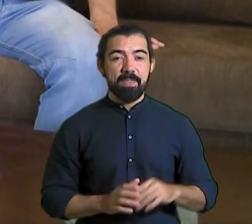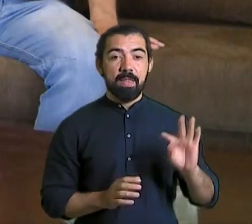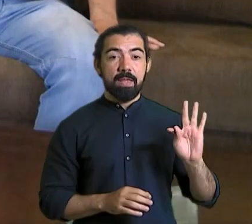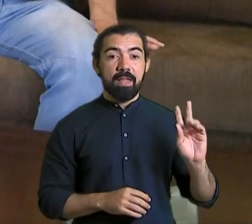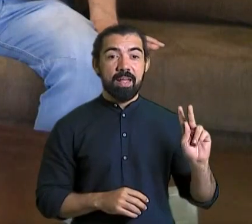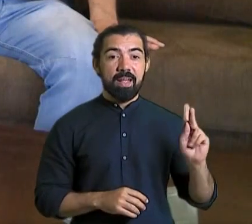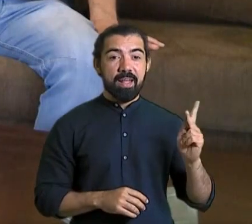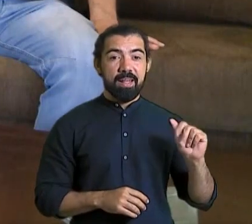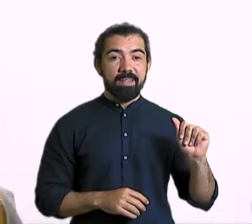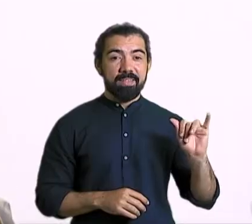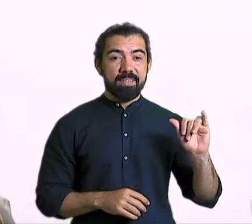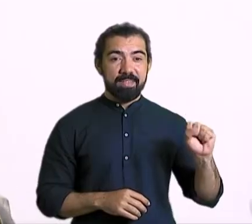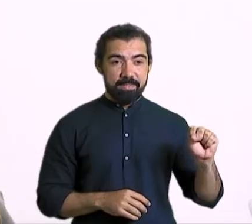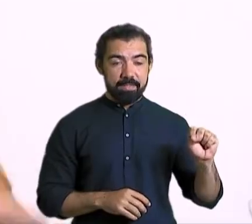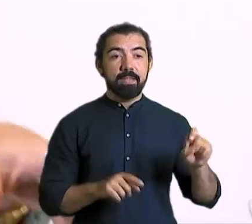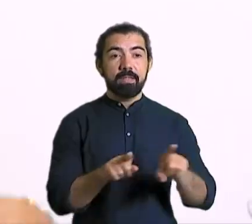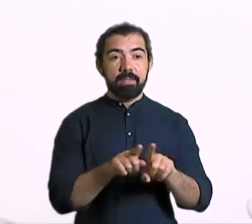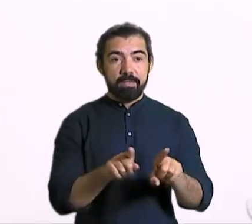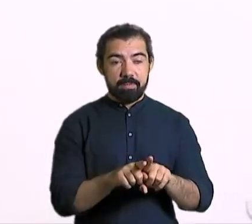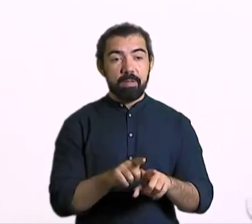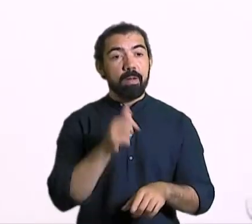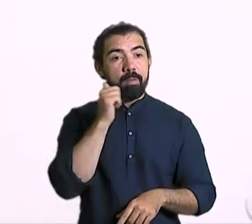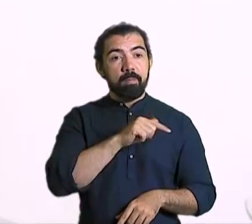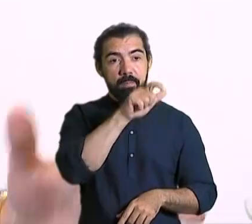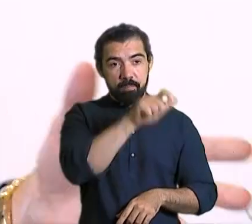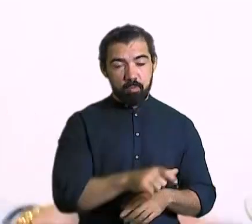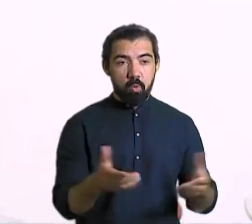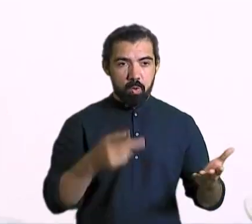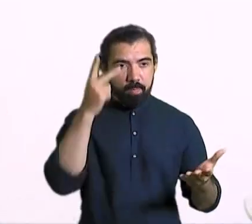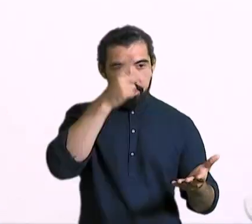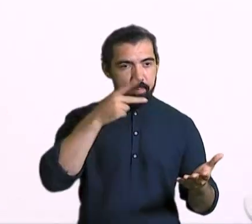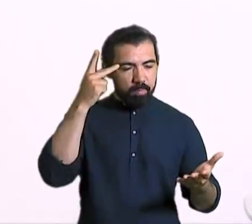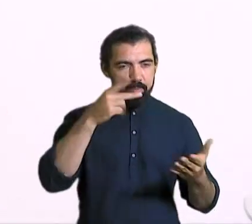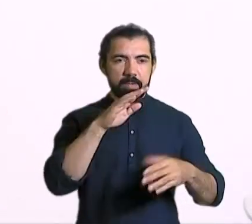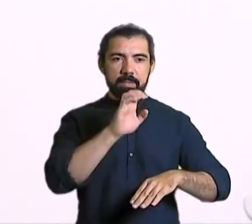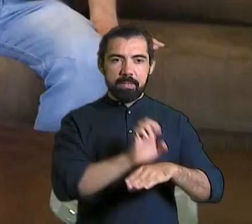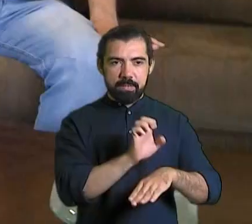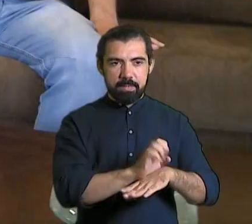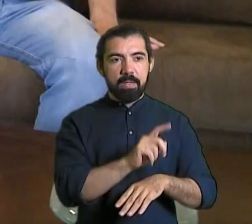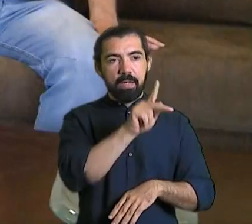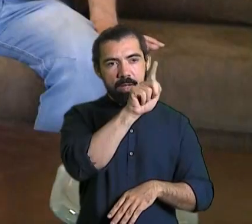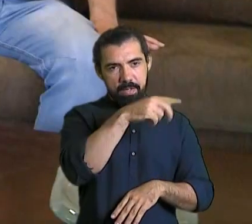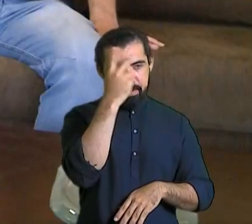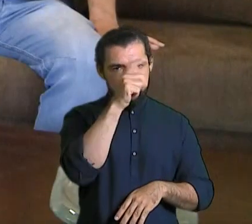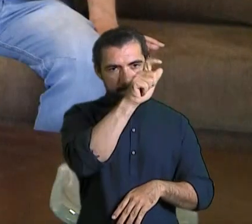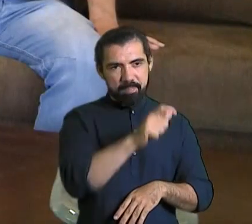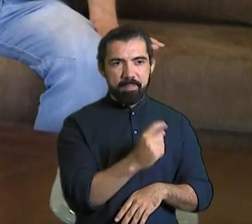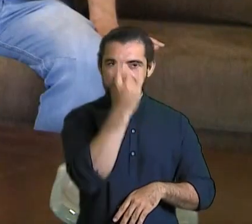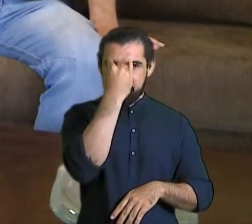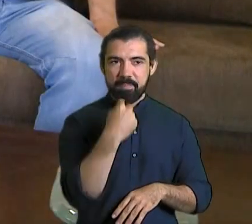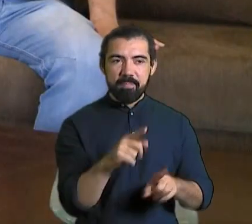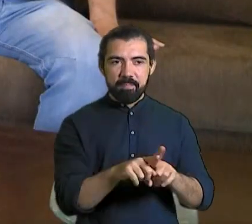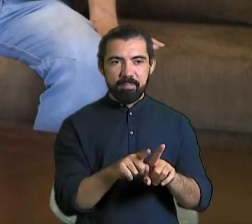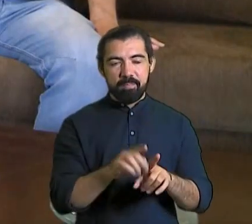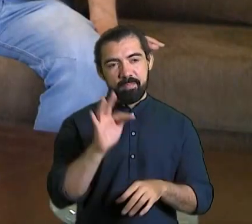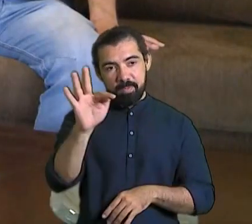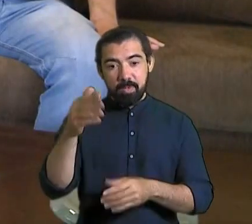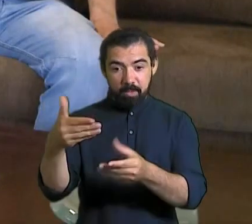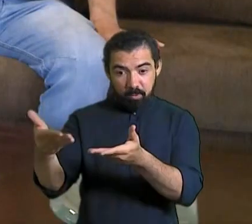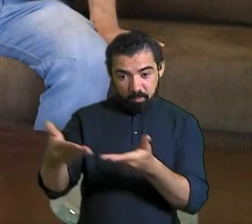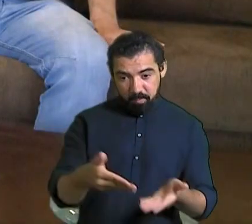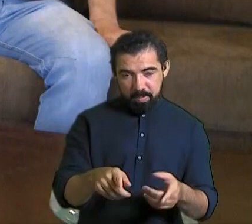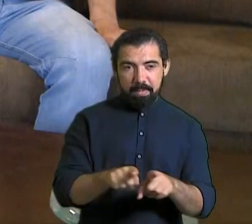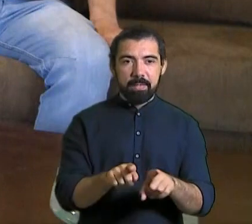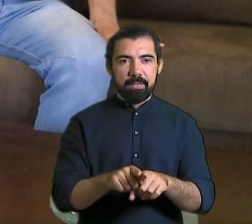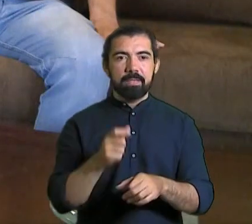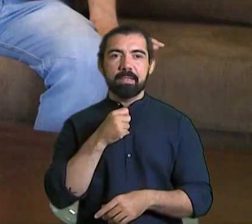colega, hoje ela está na Procuradoria do Estado, é também pessoa com deficiência visual. A Thaís é procuradora. Vamos trazê-la para cá, para o Ponto Cego.